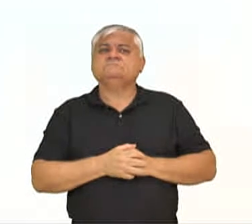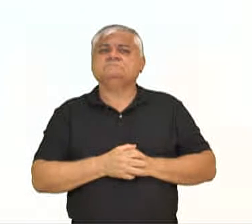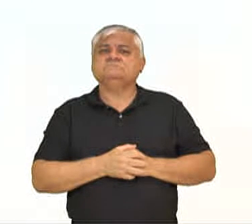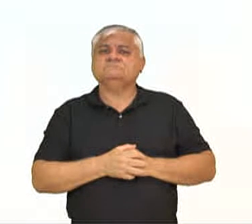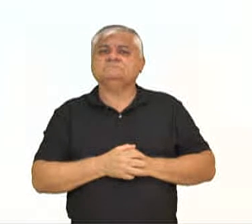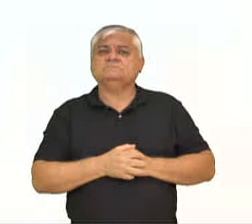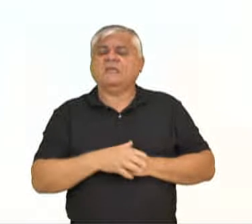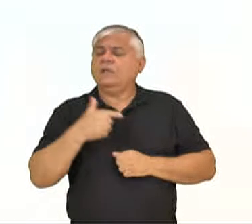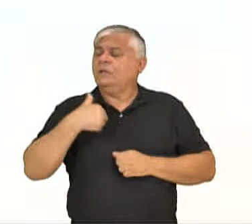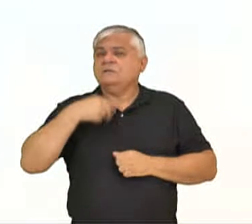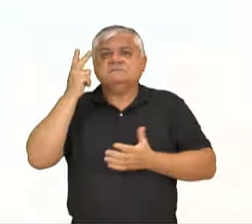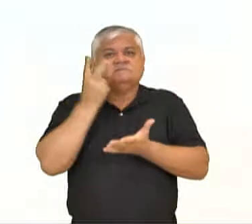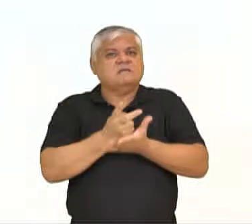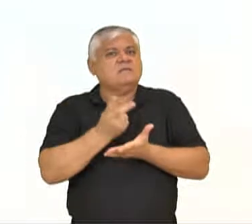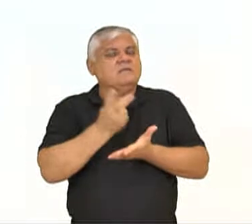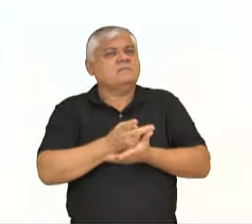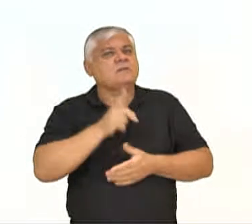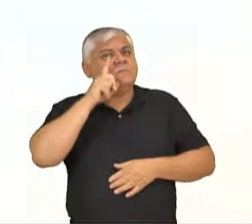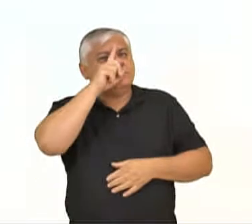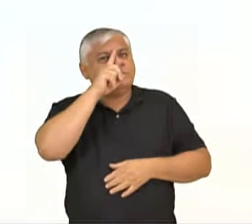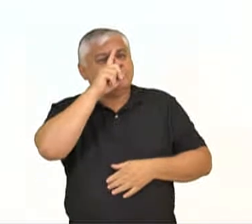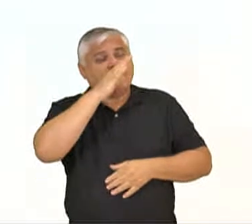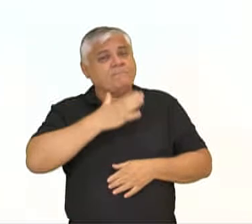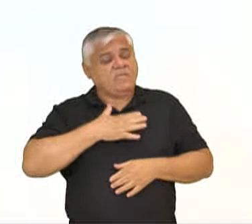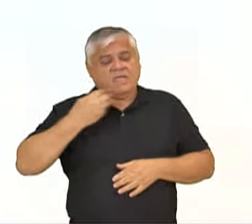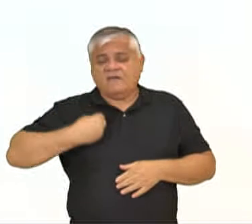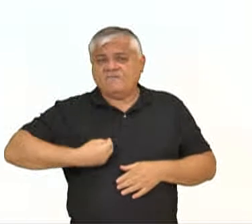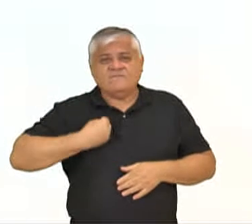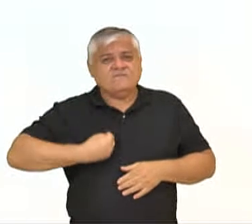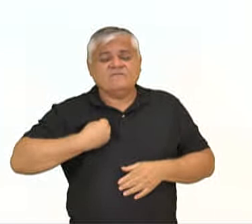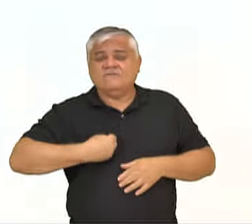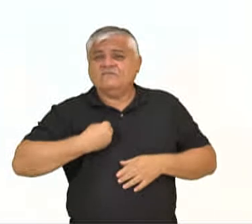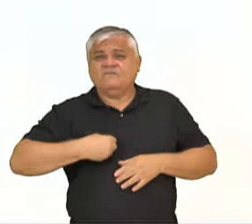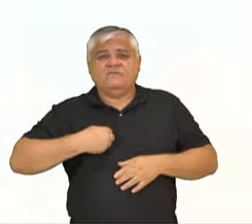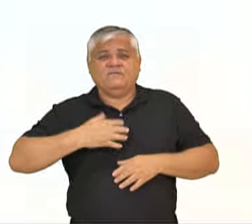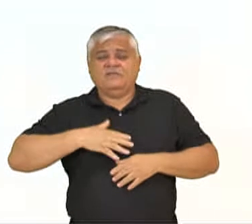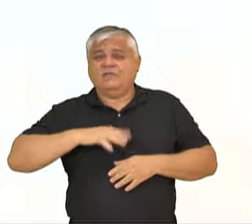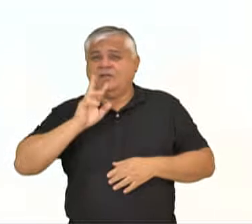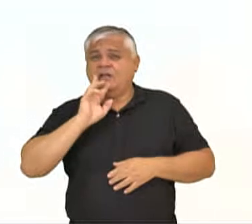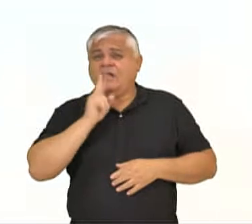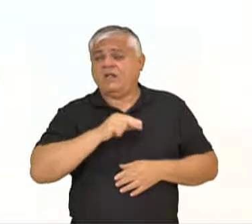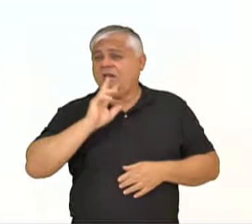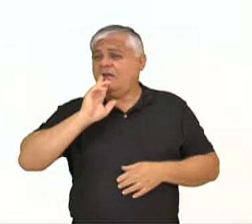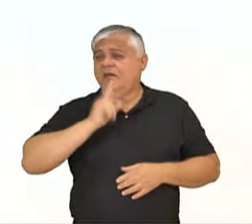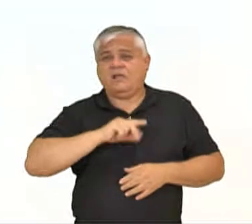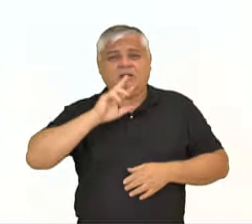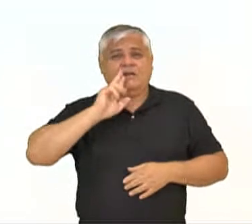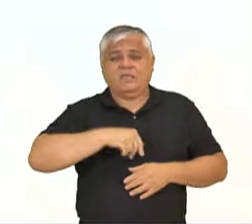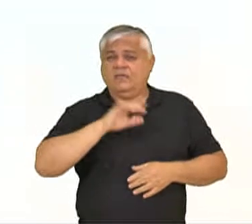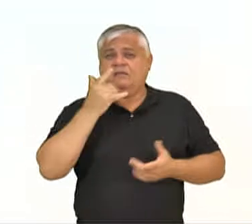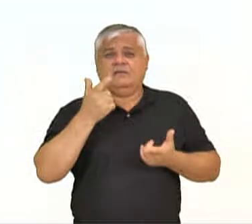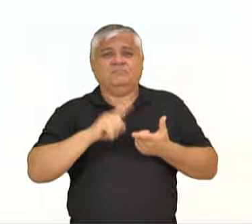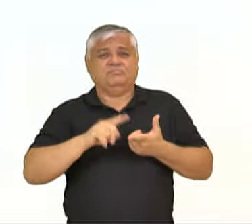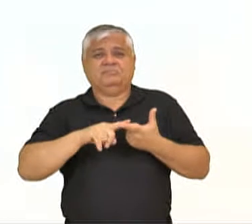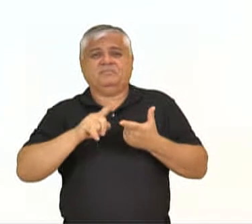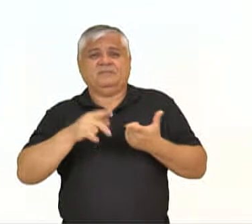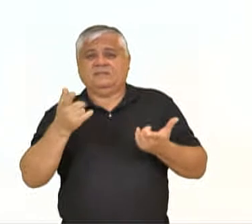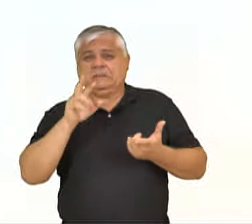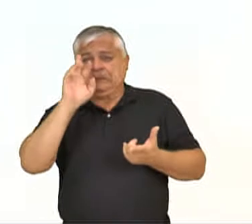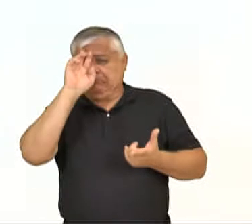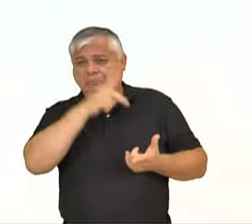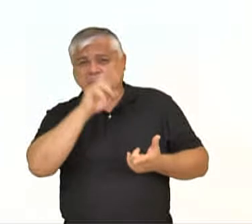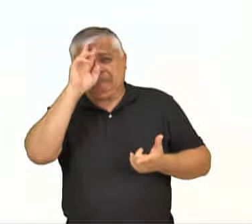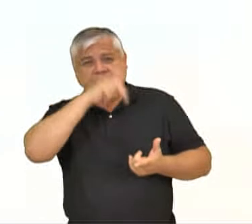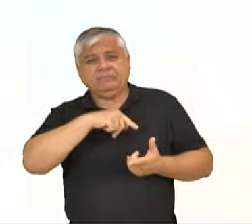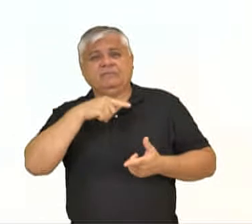Comigo sempre há risco. Minha vida tem sido uma série de enganos. E conta que os enganos começaram com